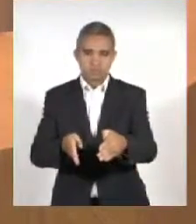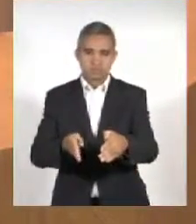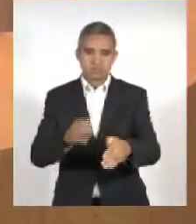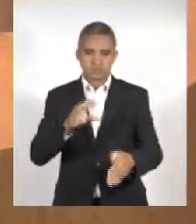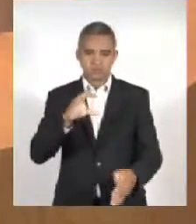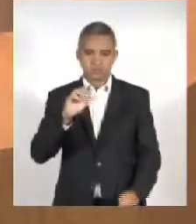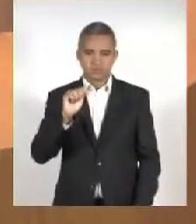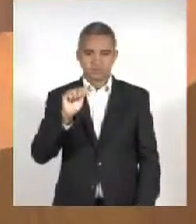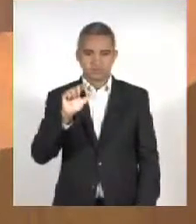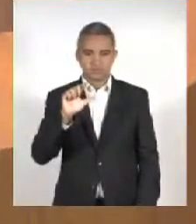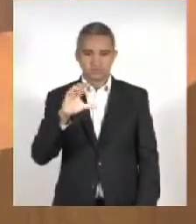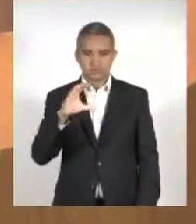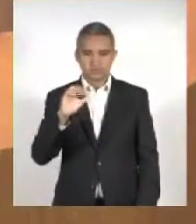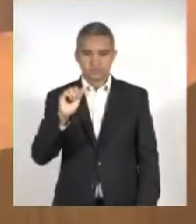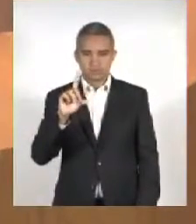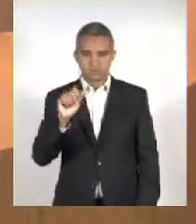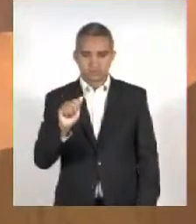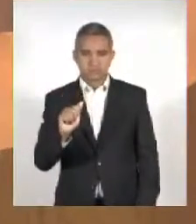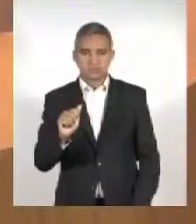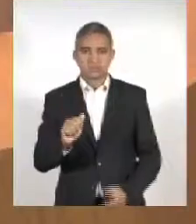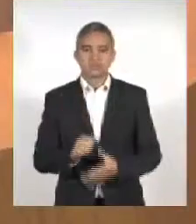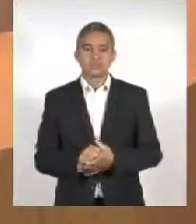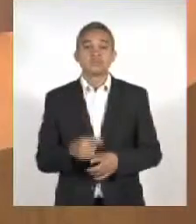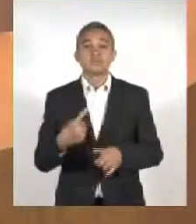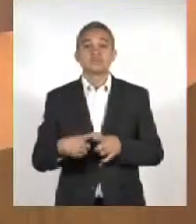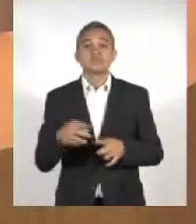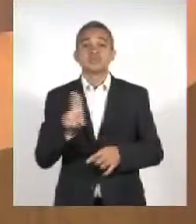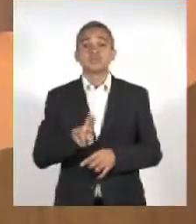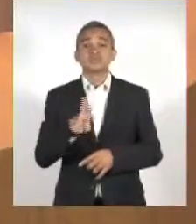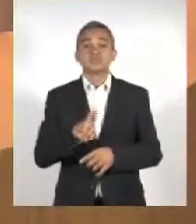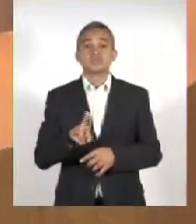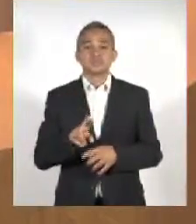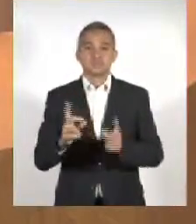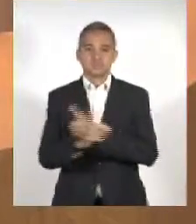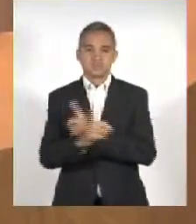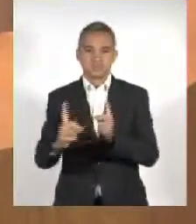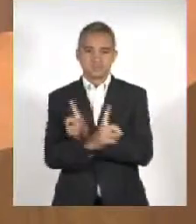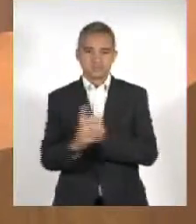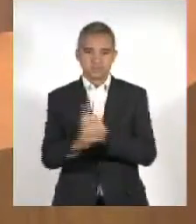entrada da SEASA, um deslocamento pelo meio da rua, pelo meio da avenida.